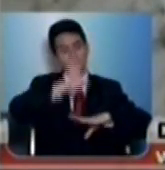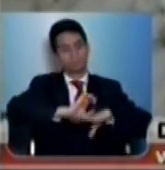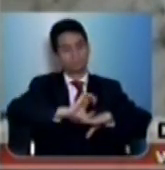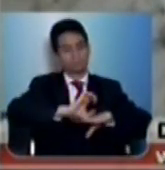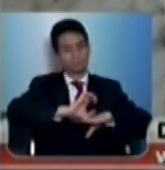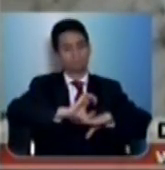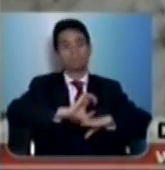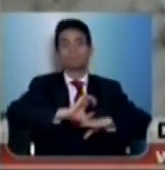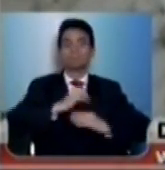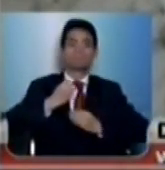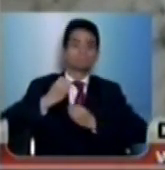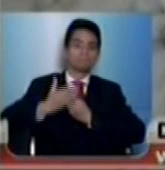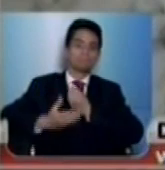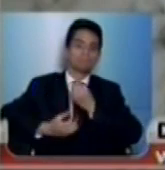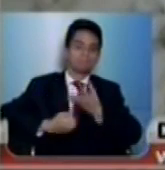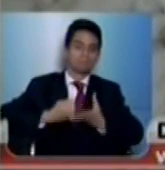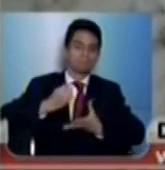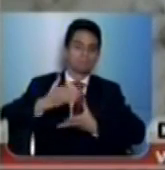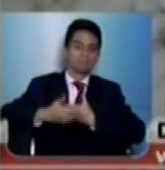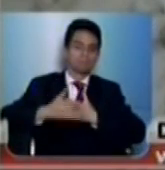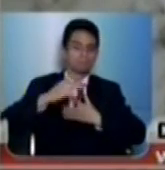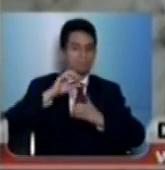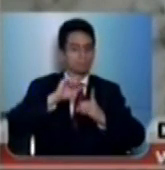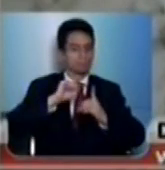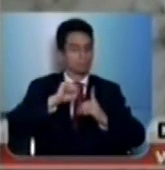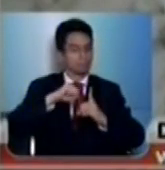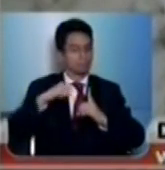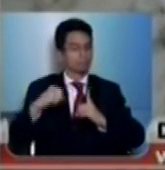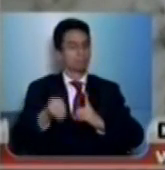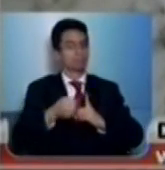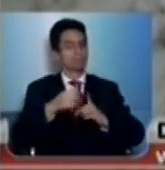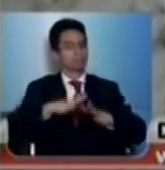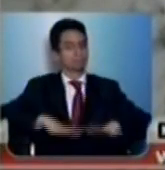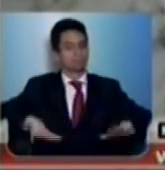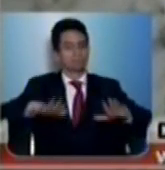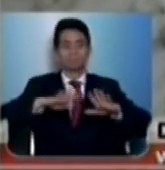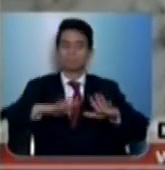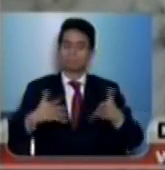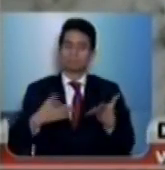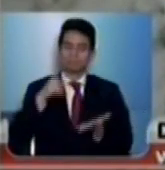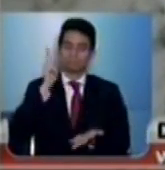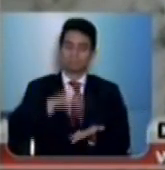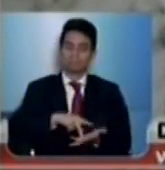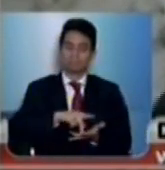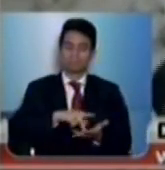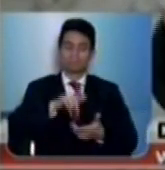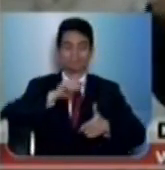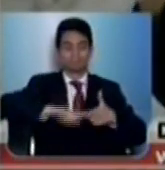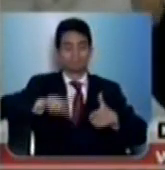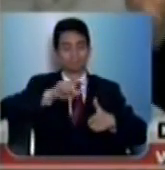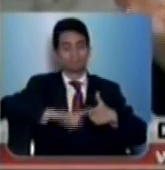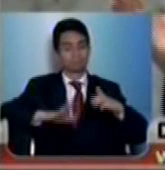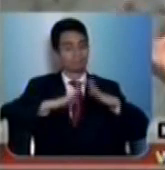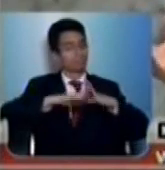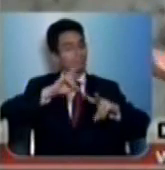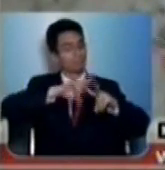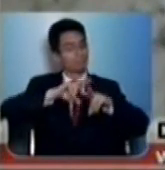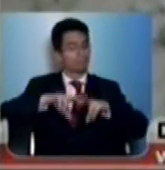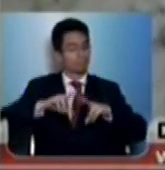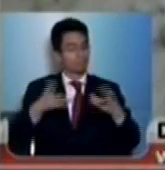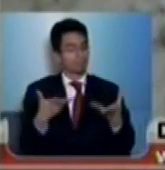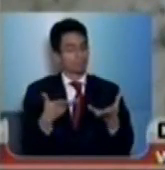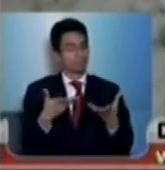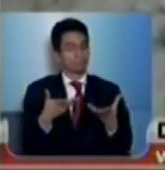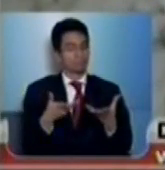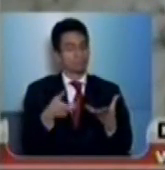contribuição aqui mostrando pra população do nosso Estado a situação real dos presídios o genis